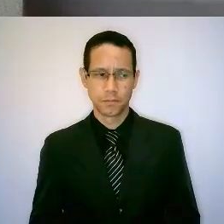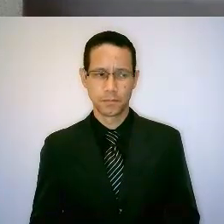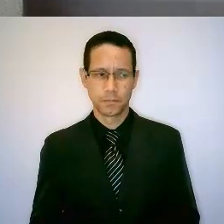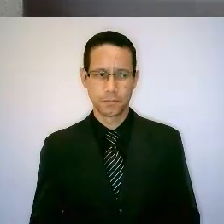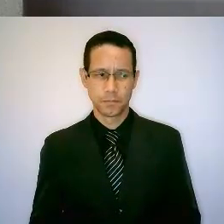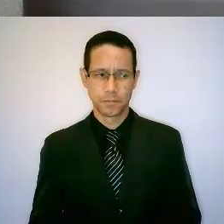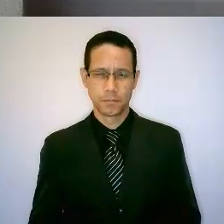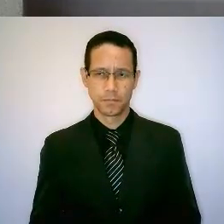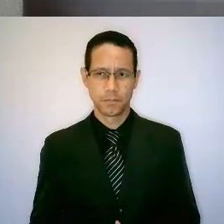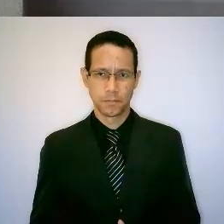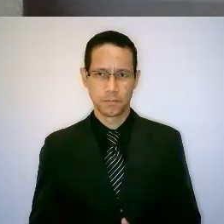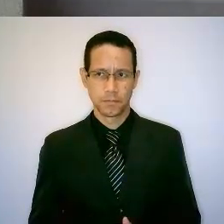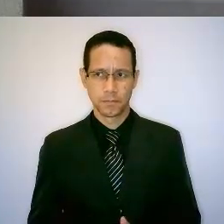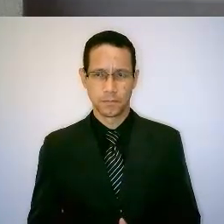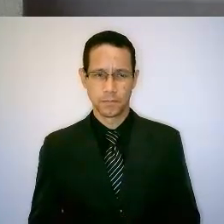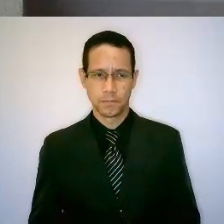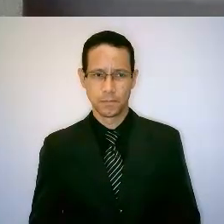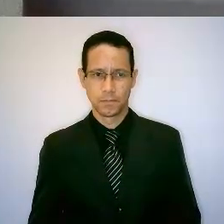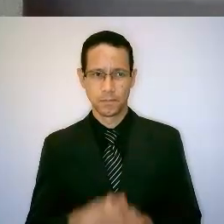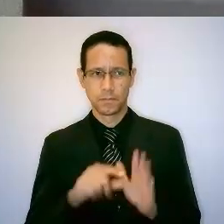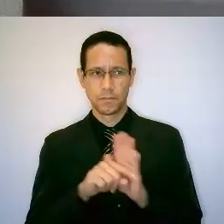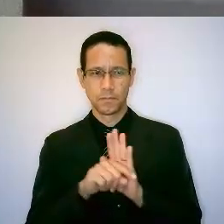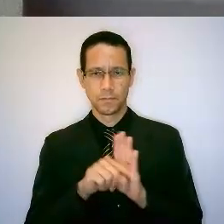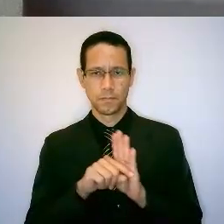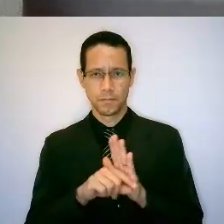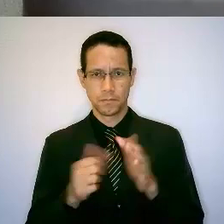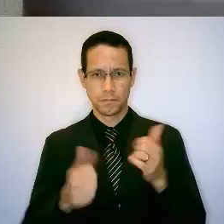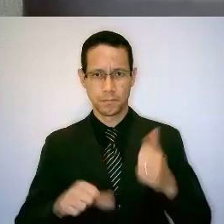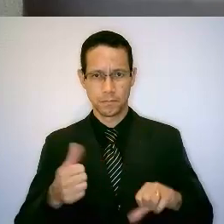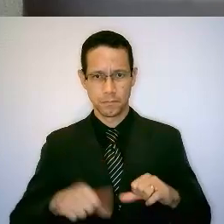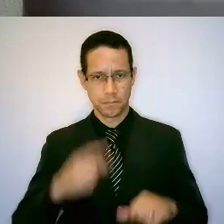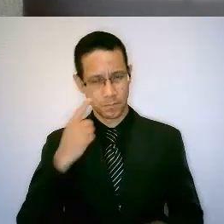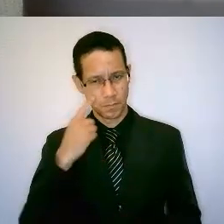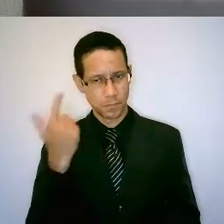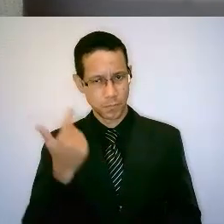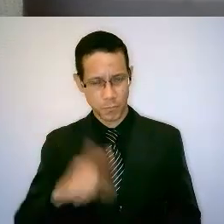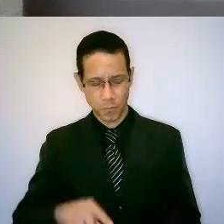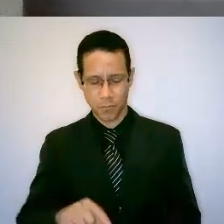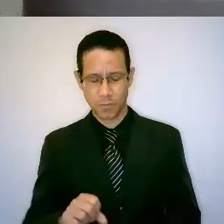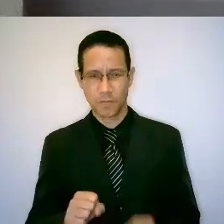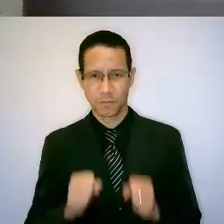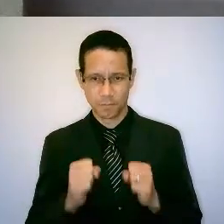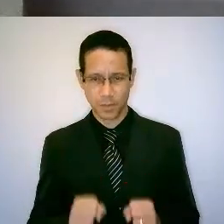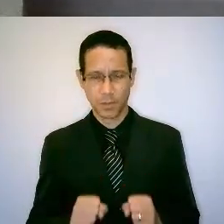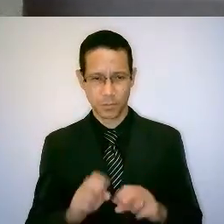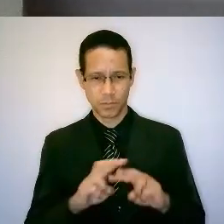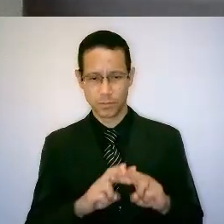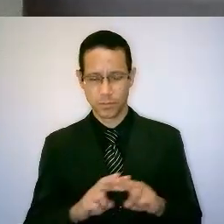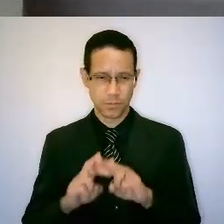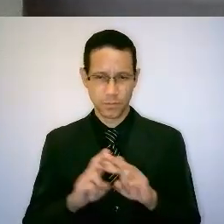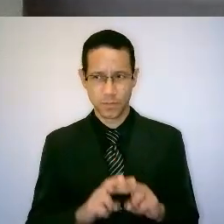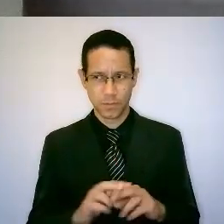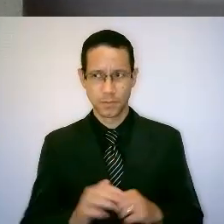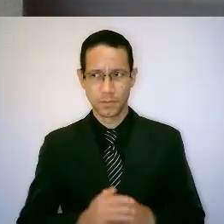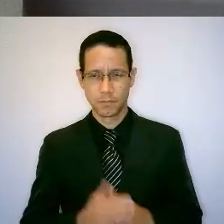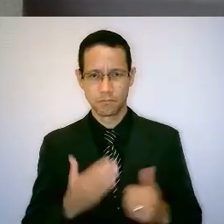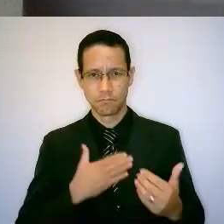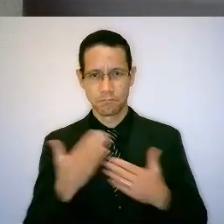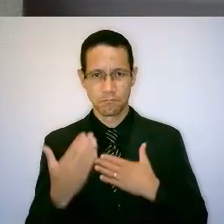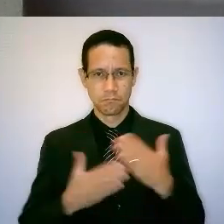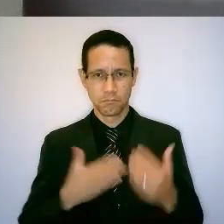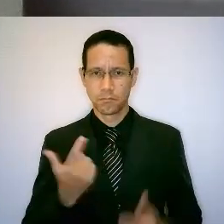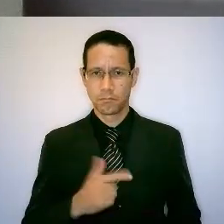uma reavaliação a reapreciação não é surpresa para qualquer magistrado inclusive